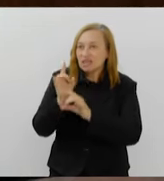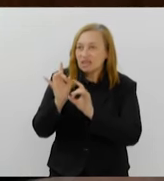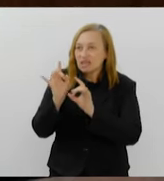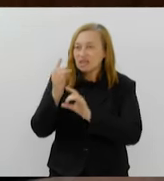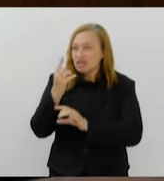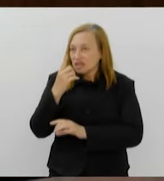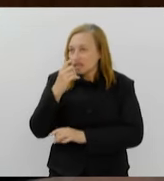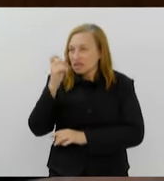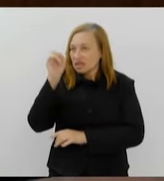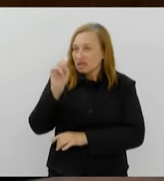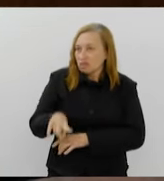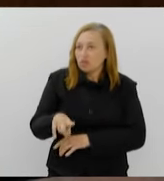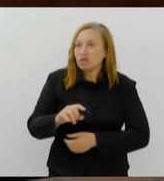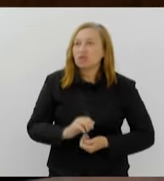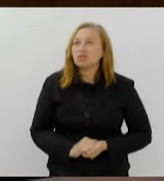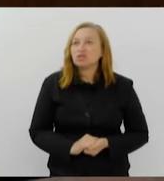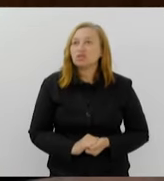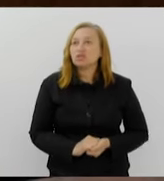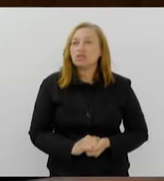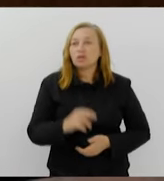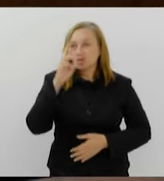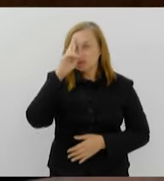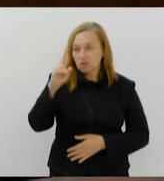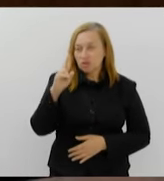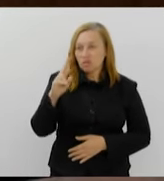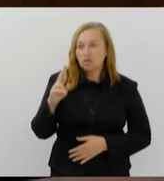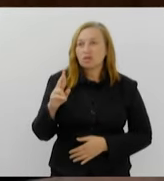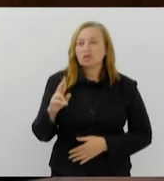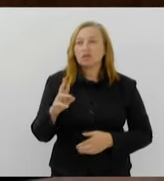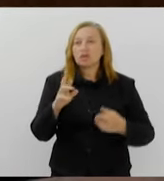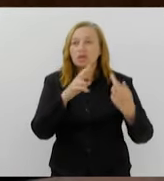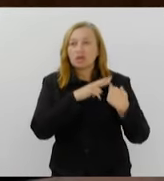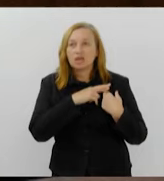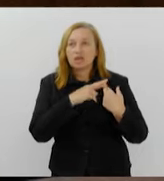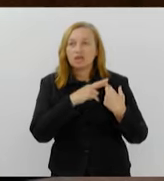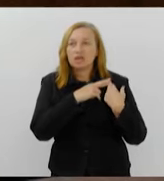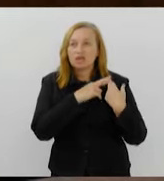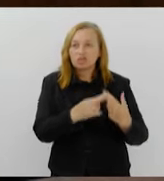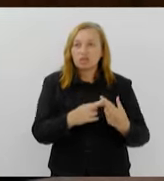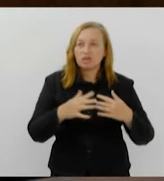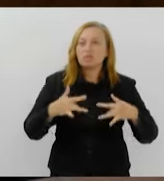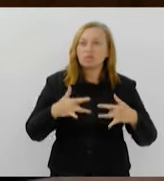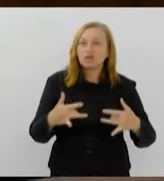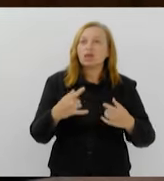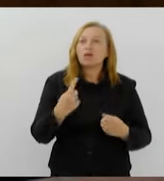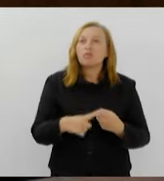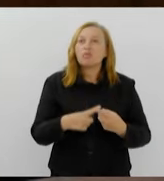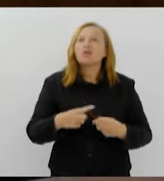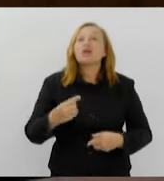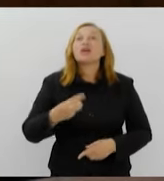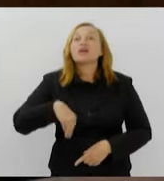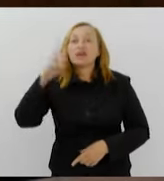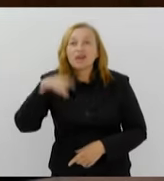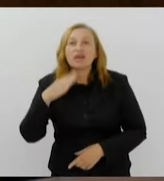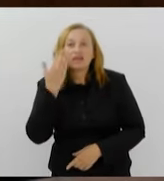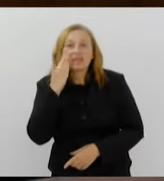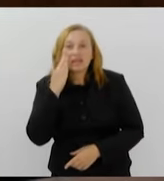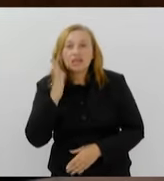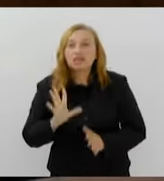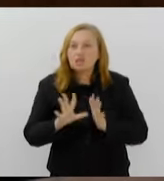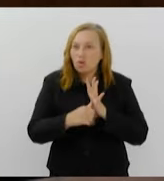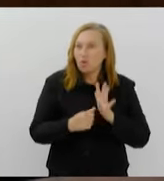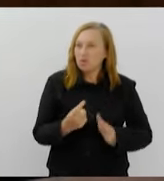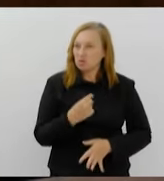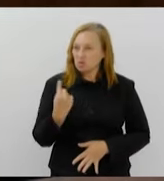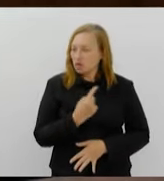baratas então vossa excelência tem o meu respeito tem a minha solidariedade Porque quem tem de roubalheira não é a